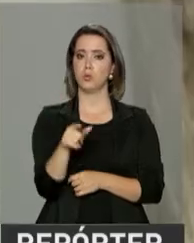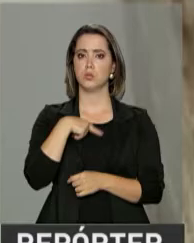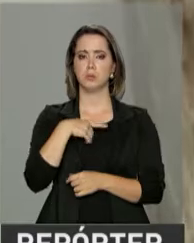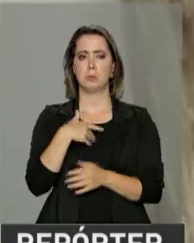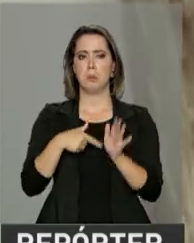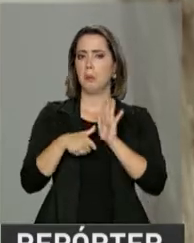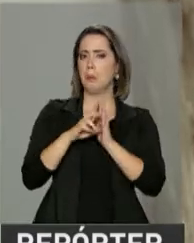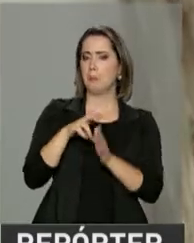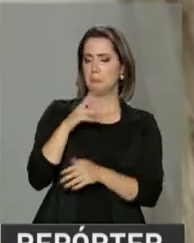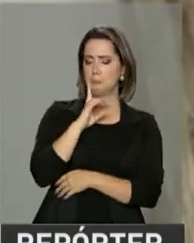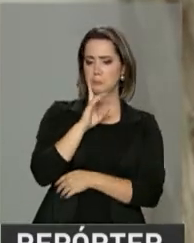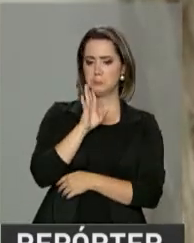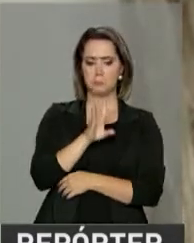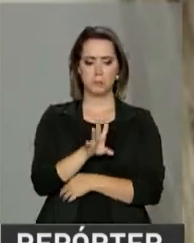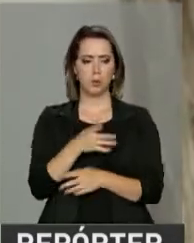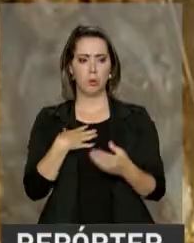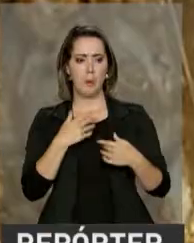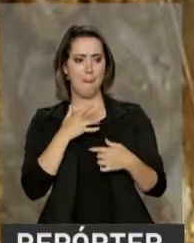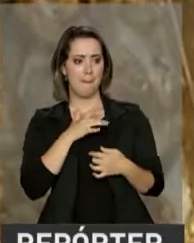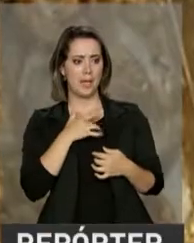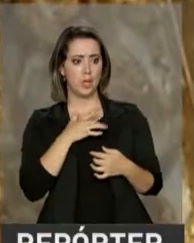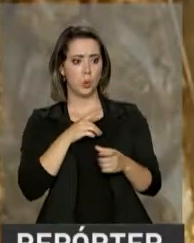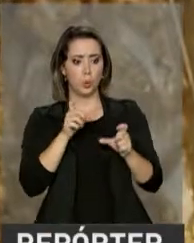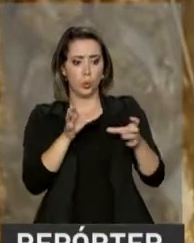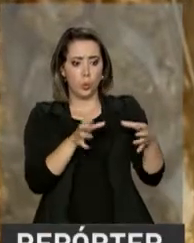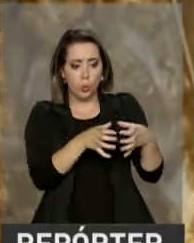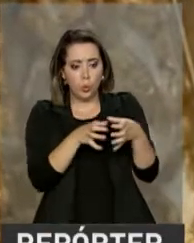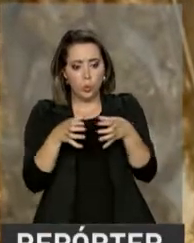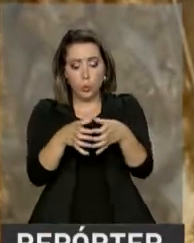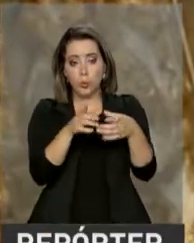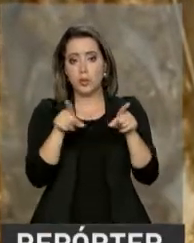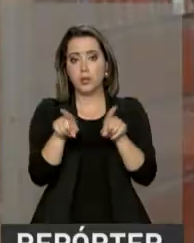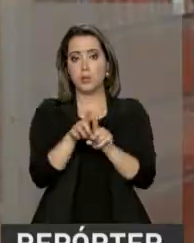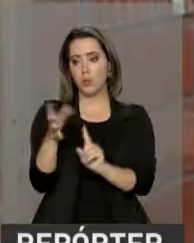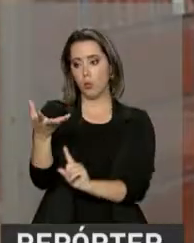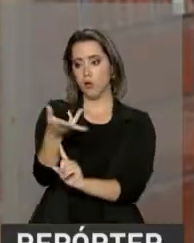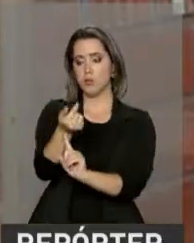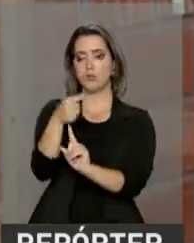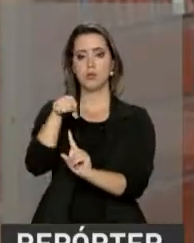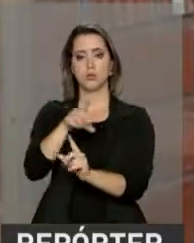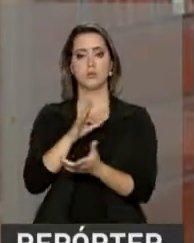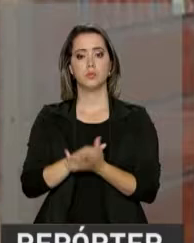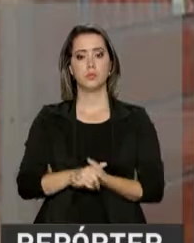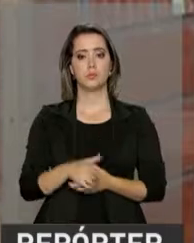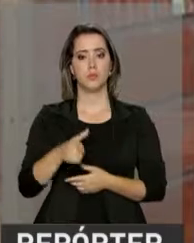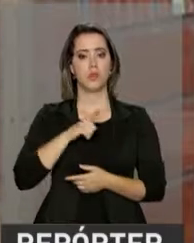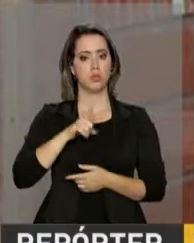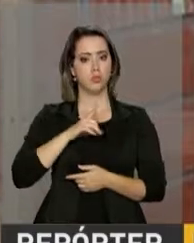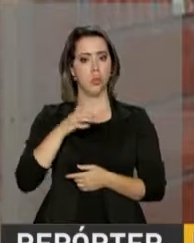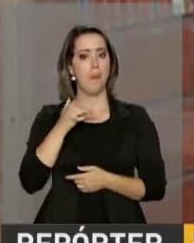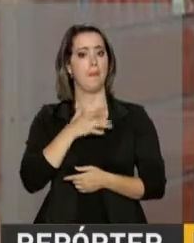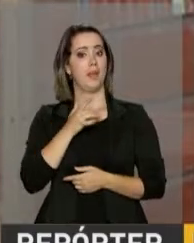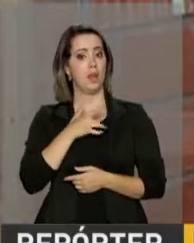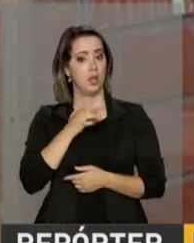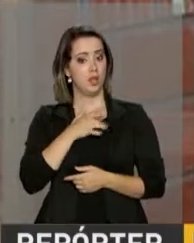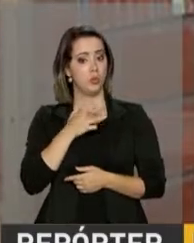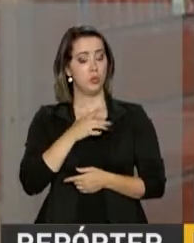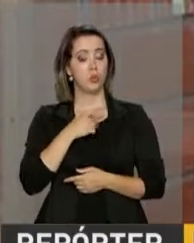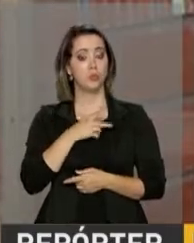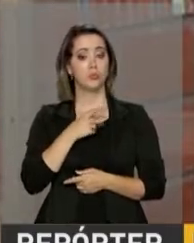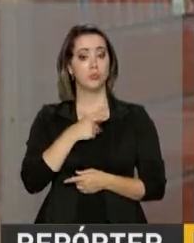desconfiança e medo entre os restauradores ea comunidade artística medo é da radiação que o